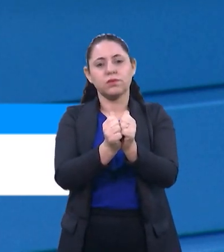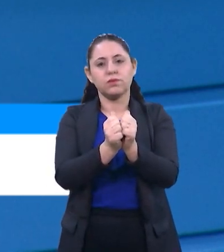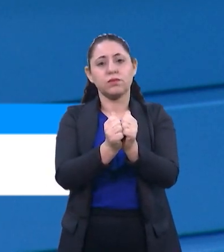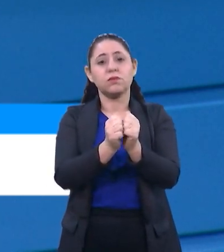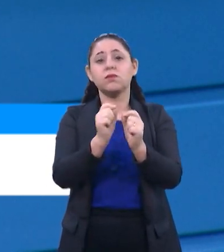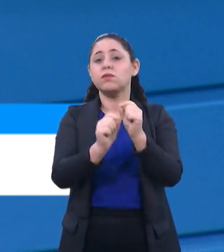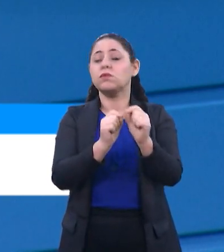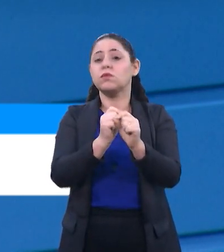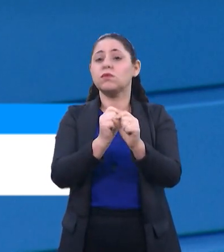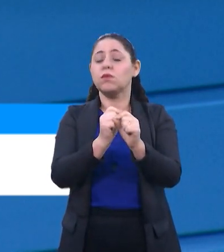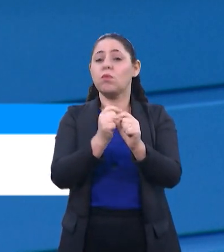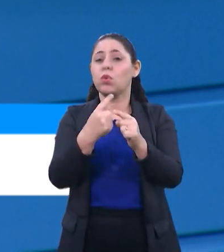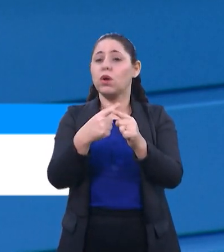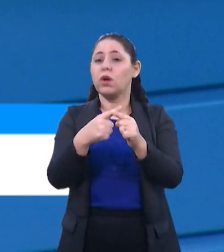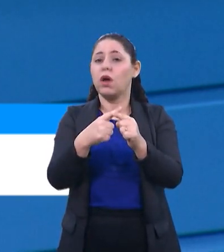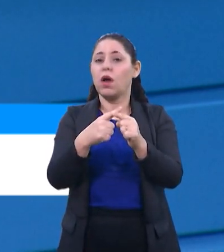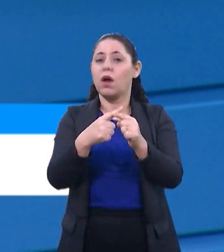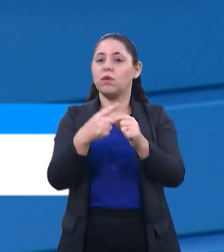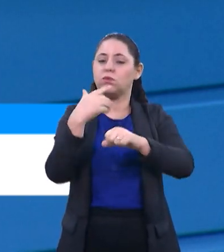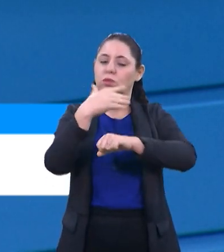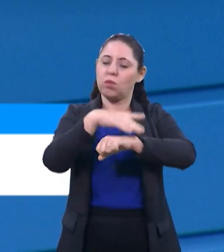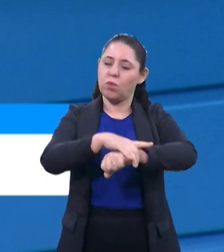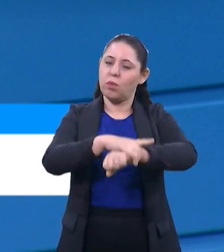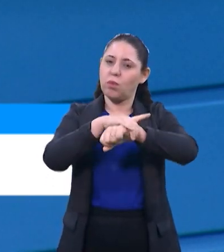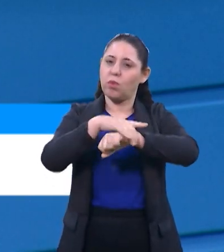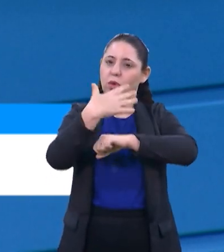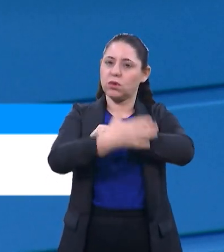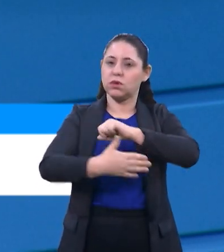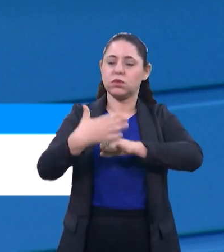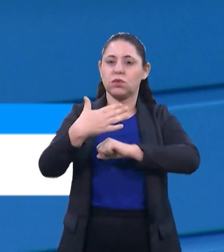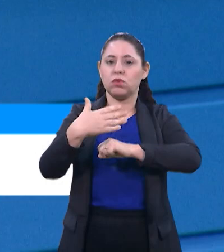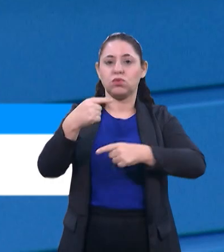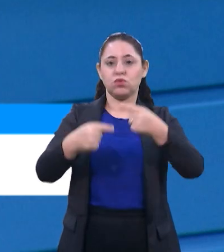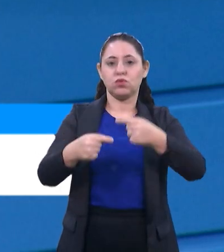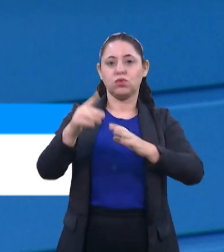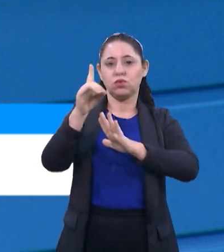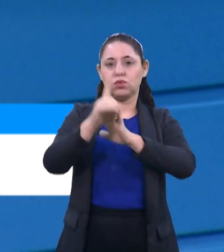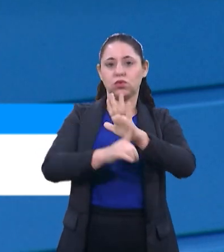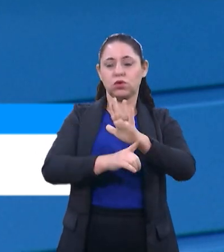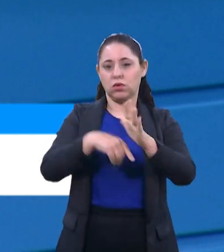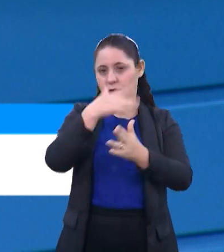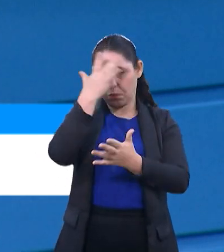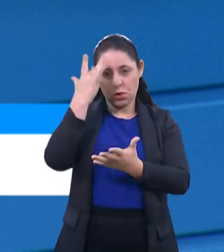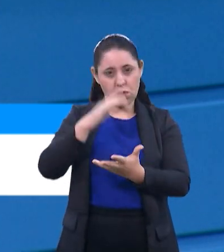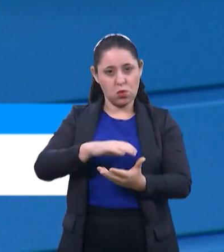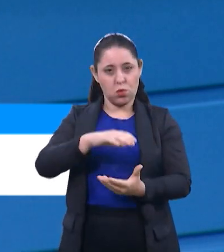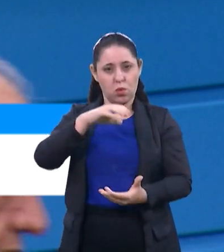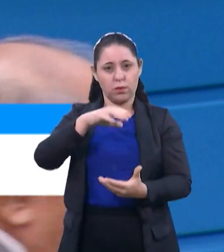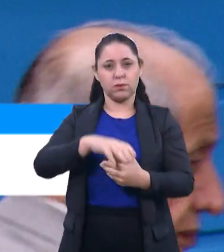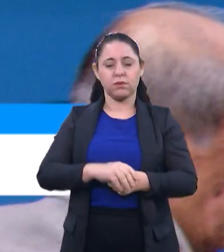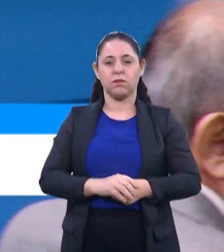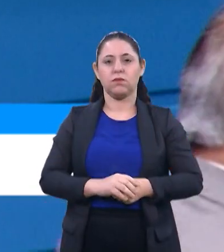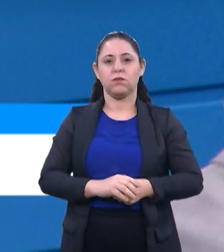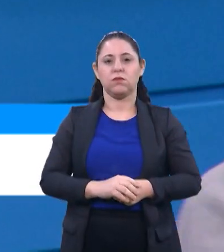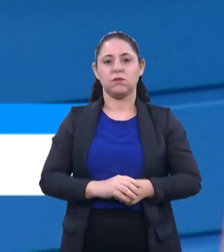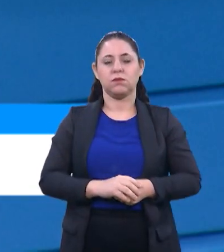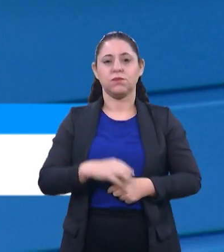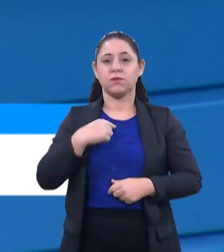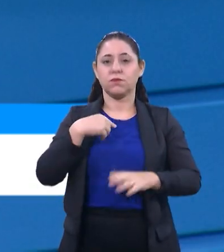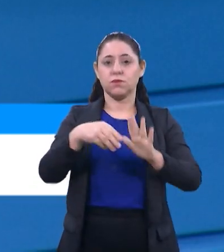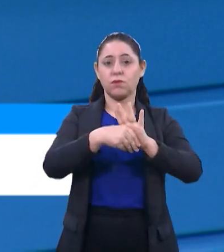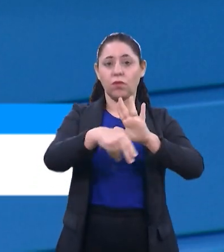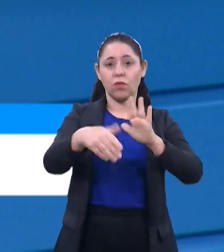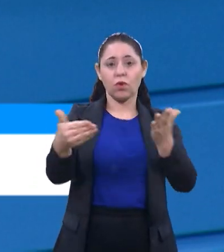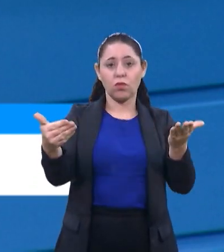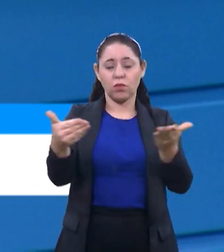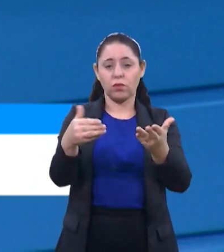em relação à proteção e à discussão dos direitos dos nossos idosos. Então,